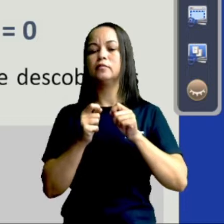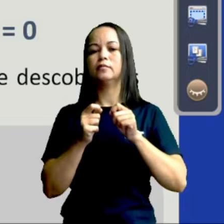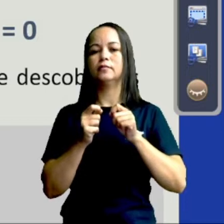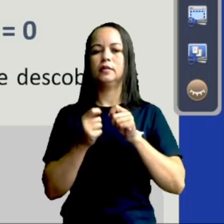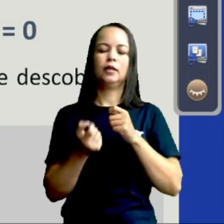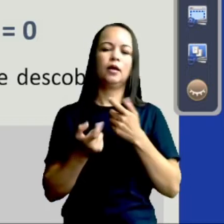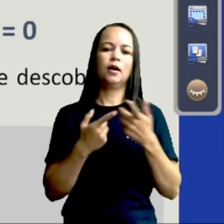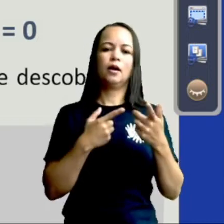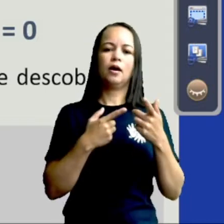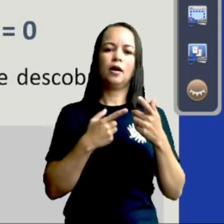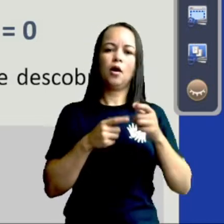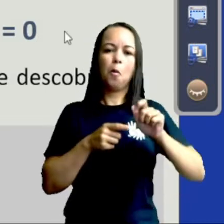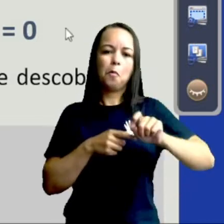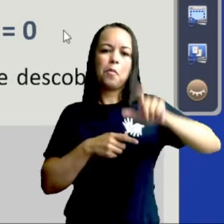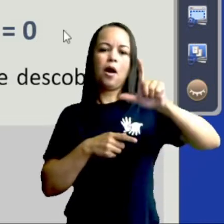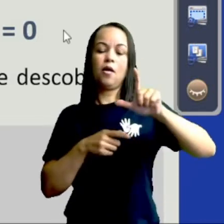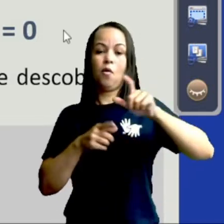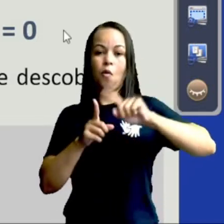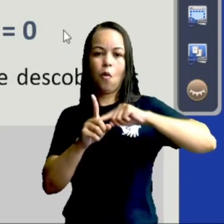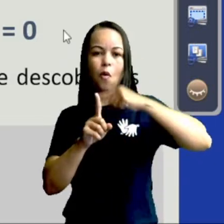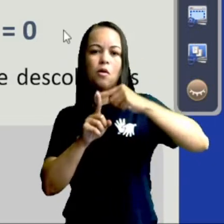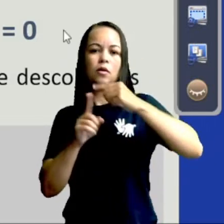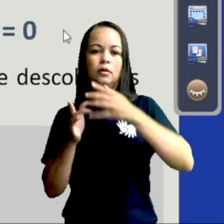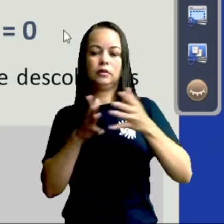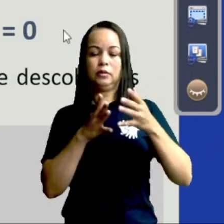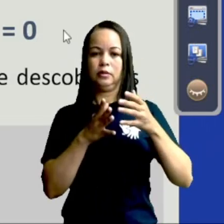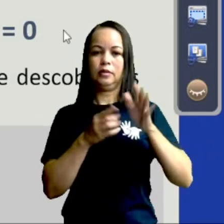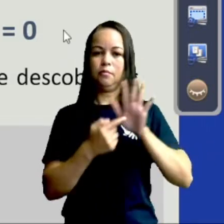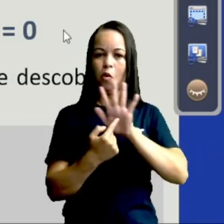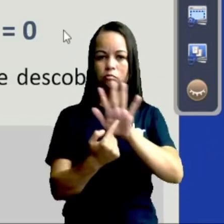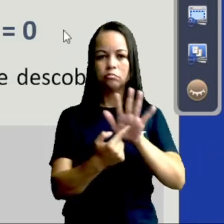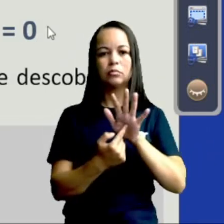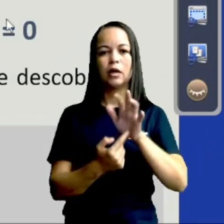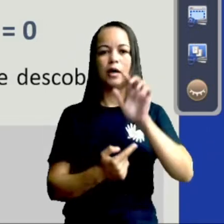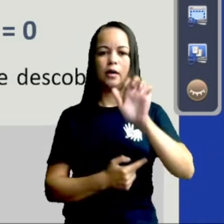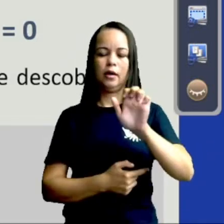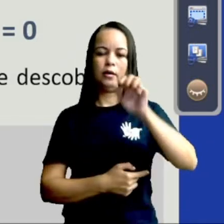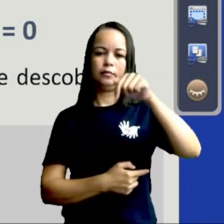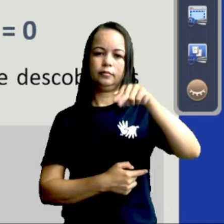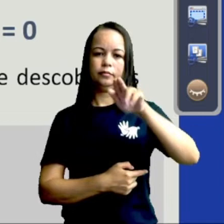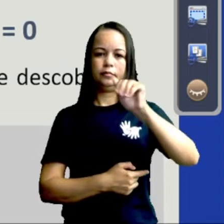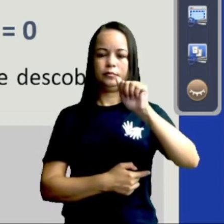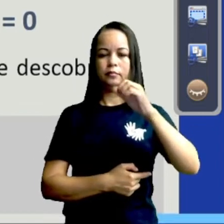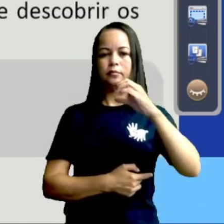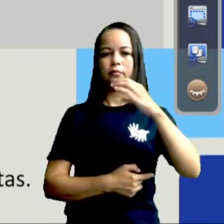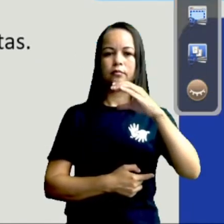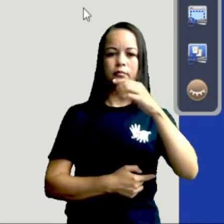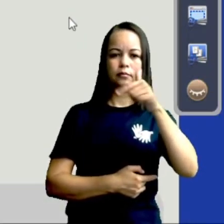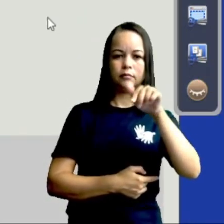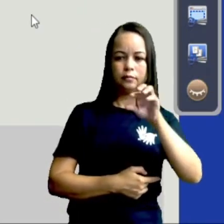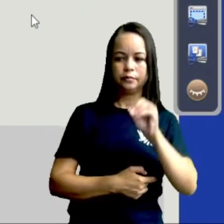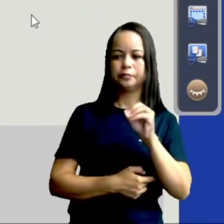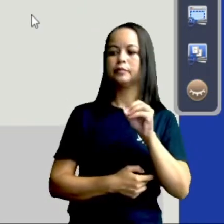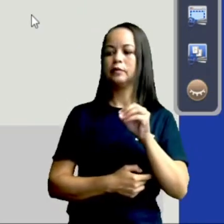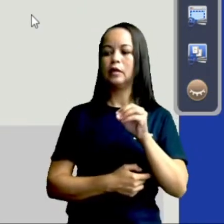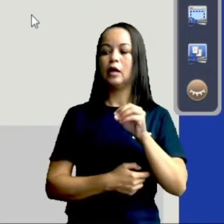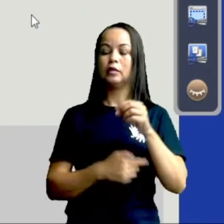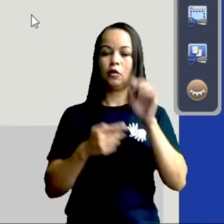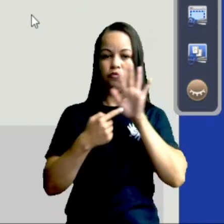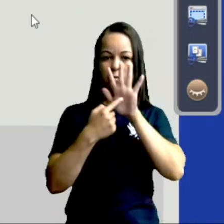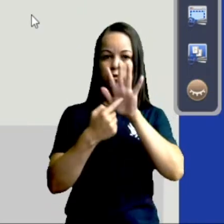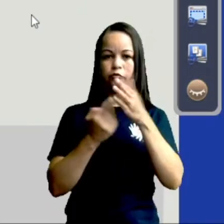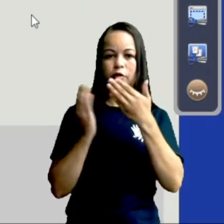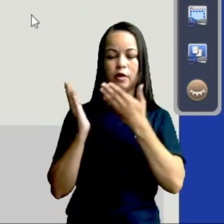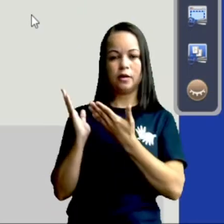o maior expoente que aparecer na equação, tá bom? Então, olha aí, vamos classificar as equações